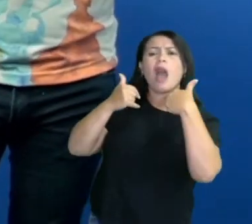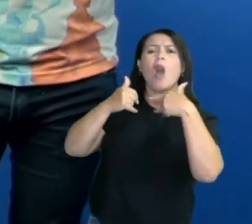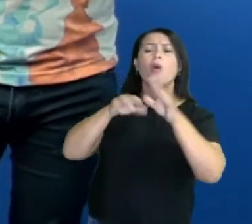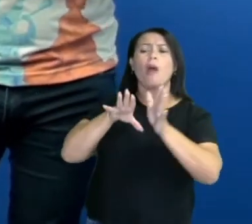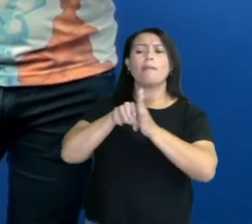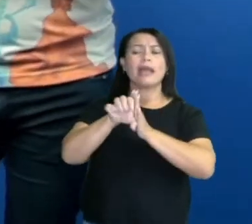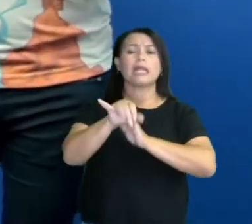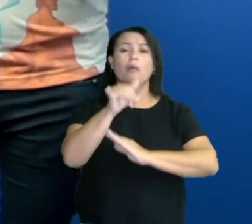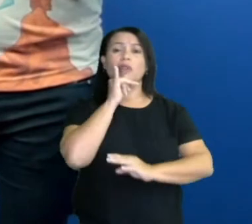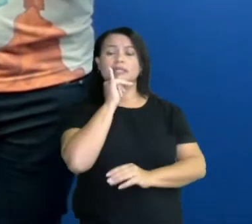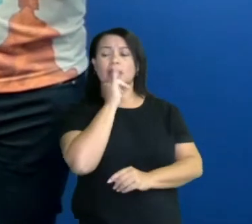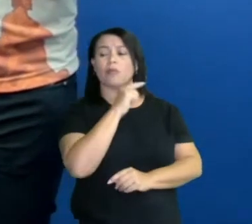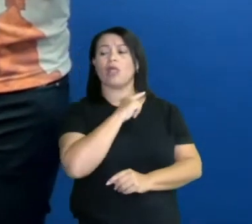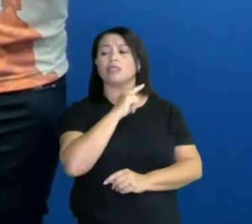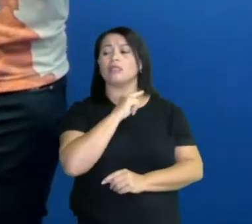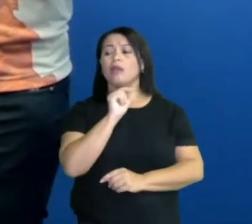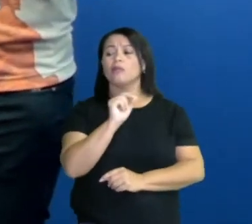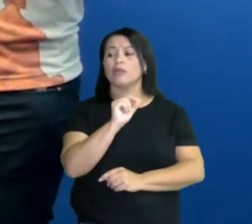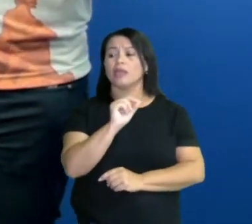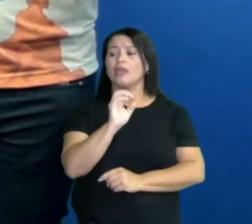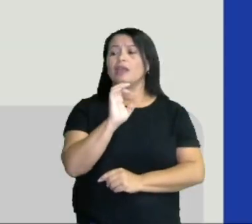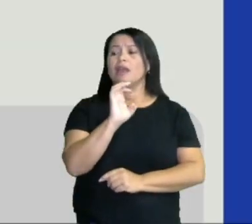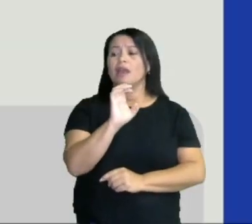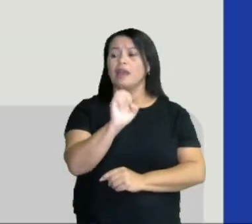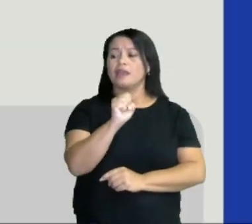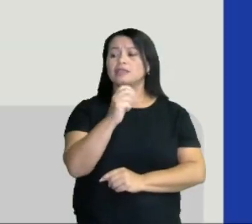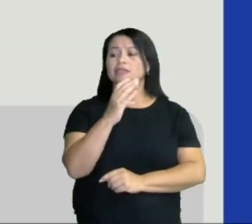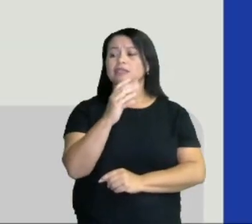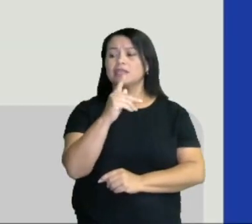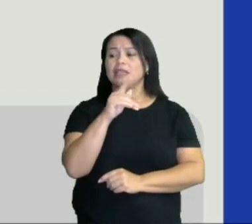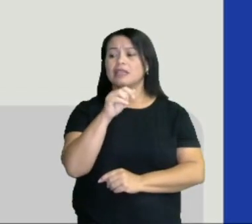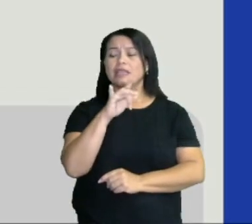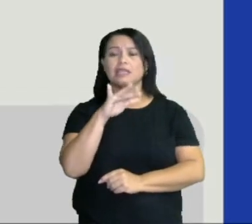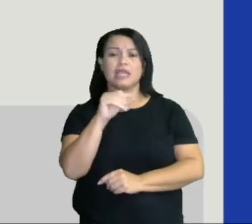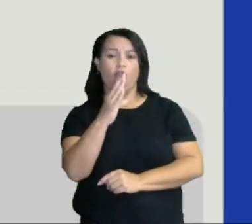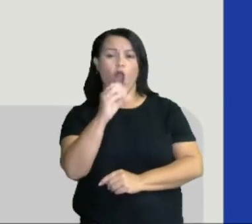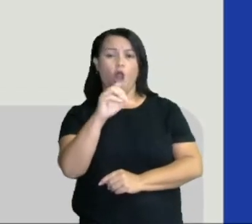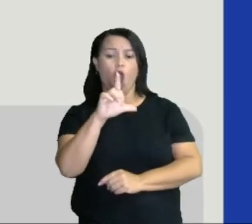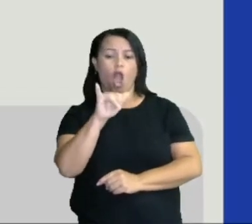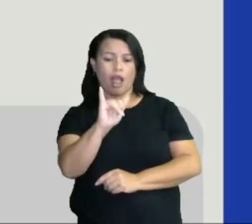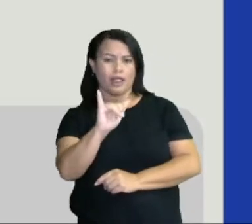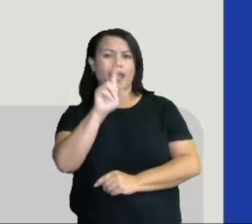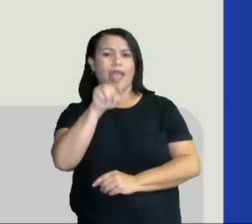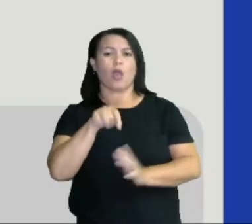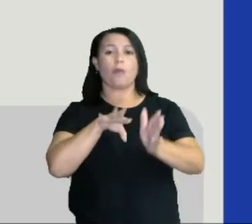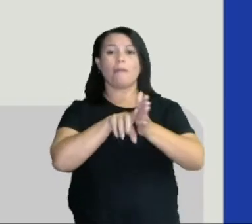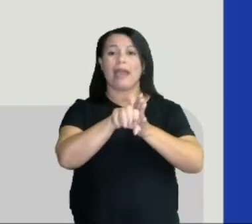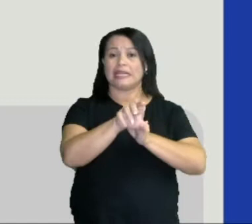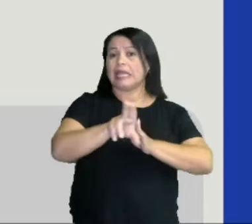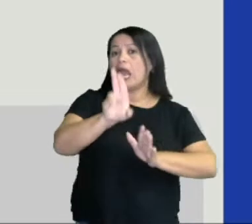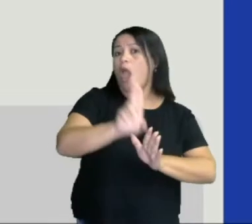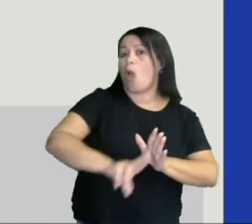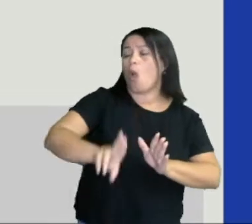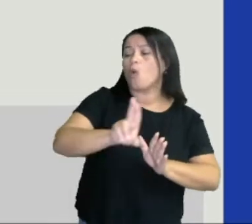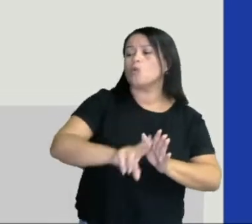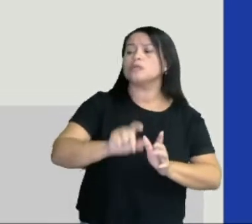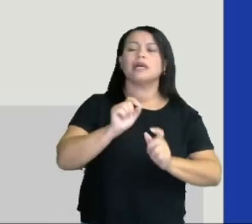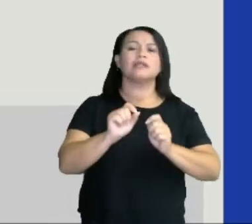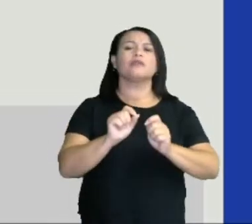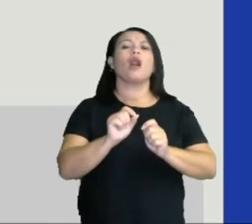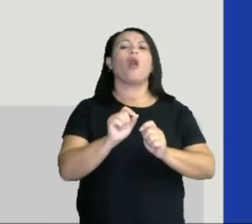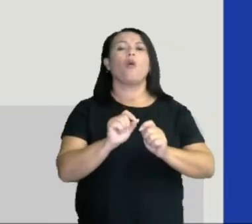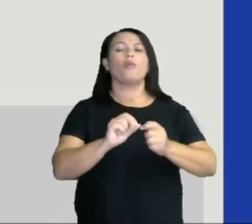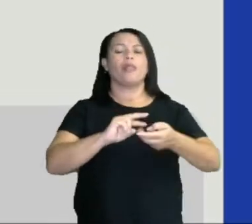por exemplo, temos a Escherichia coli, que é uma bactéria bastante utilizada na engenharia